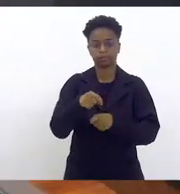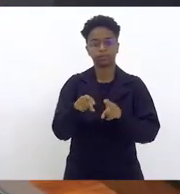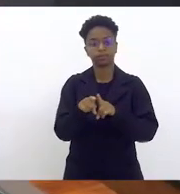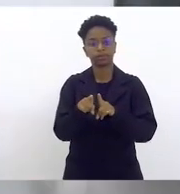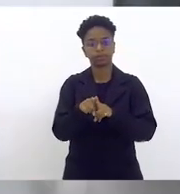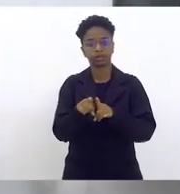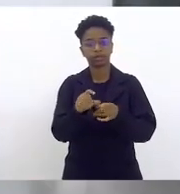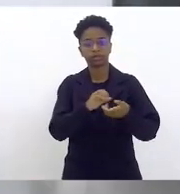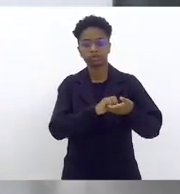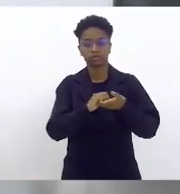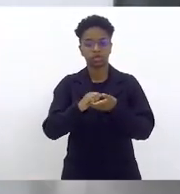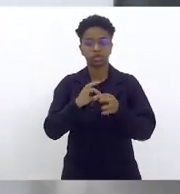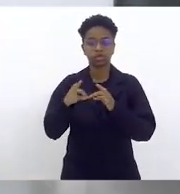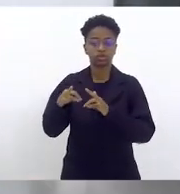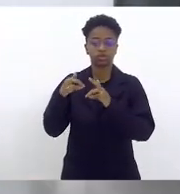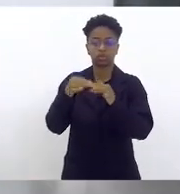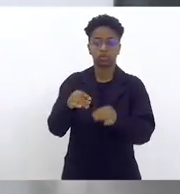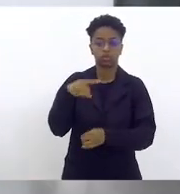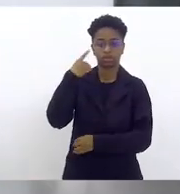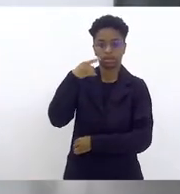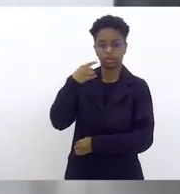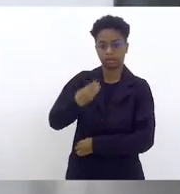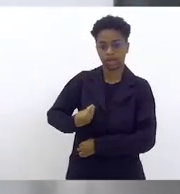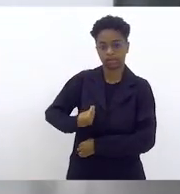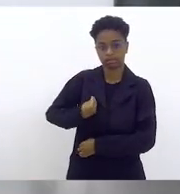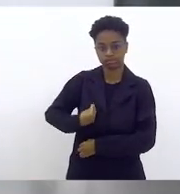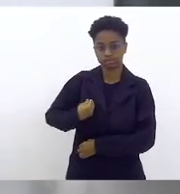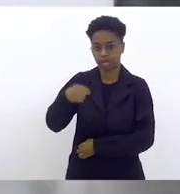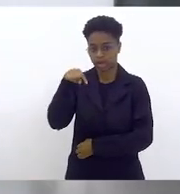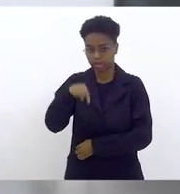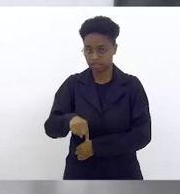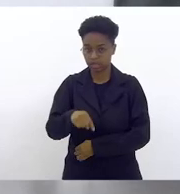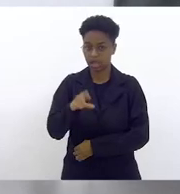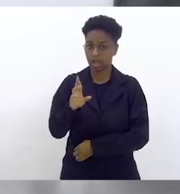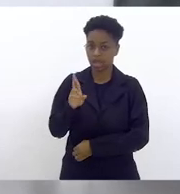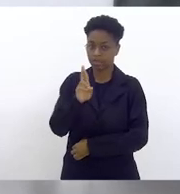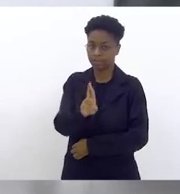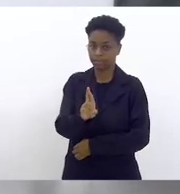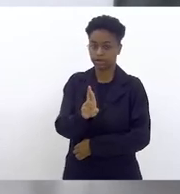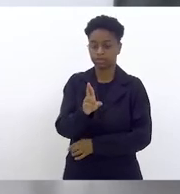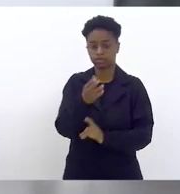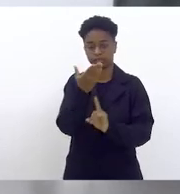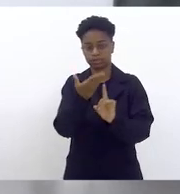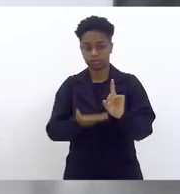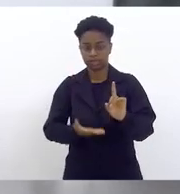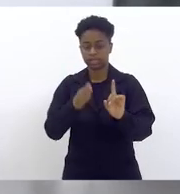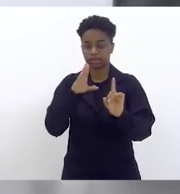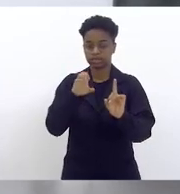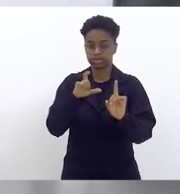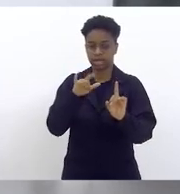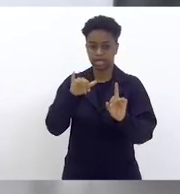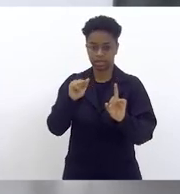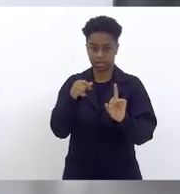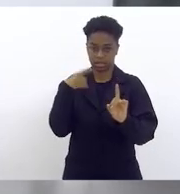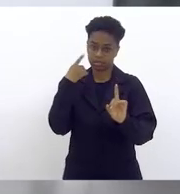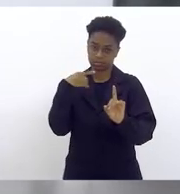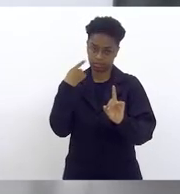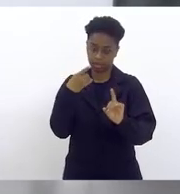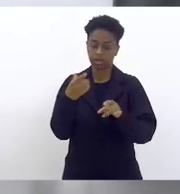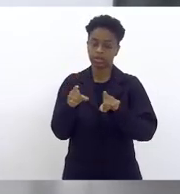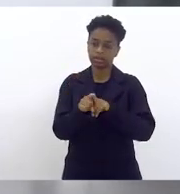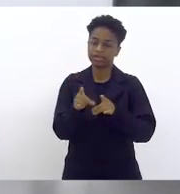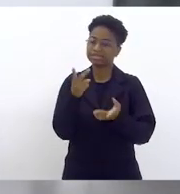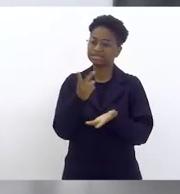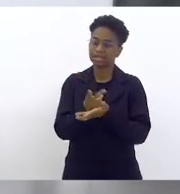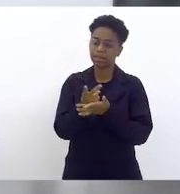uma saudação a todos os parlamentares presentes na figura da nossa queridíssima deputada Célia Jordão que sempre traz